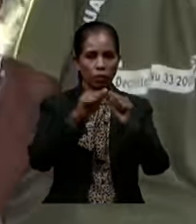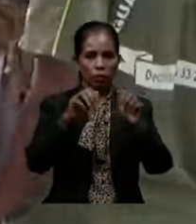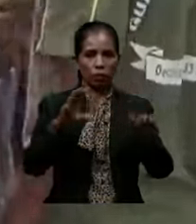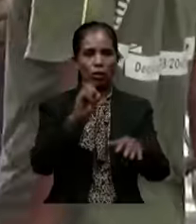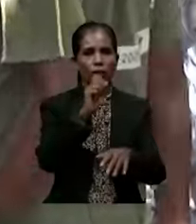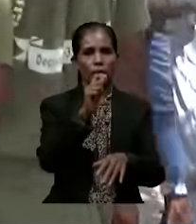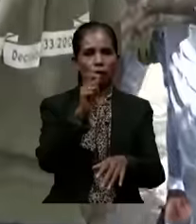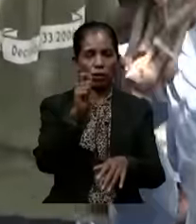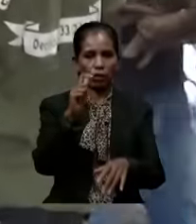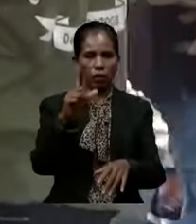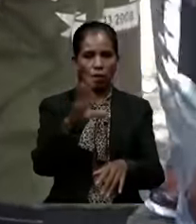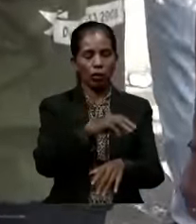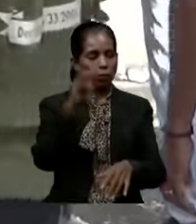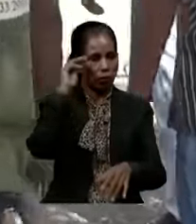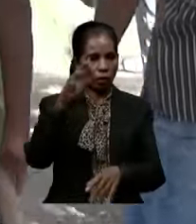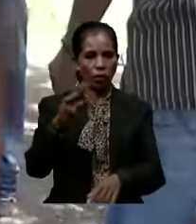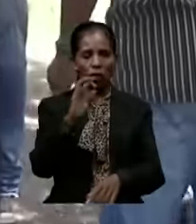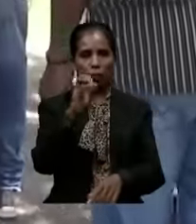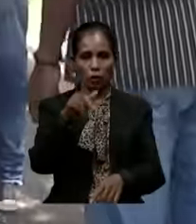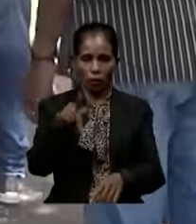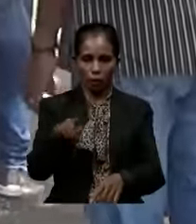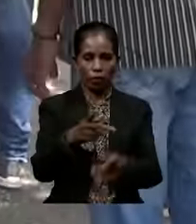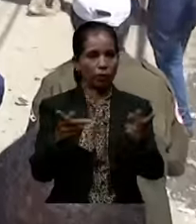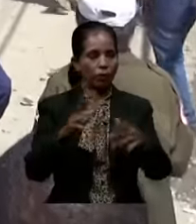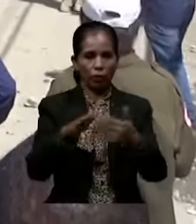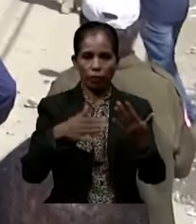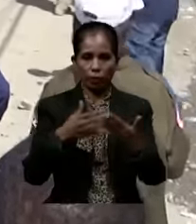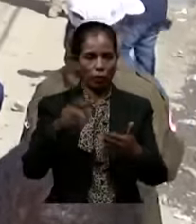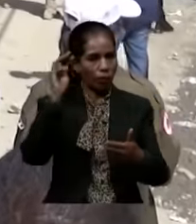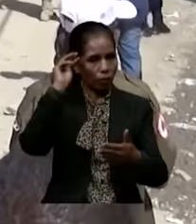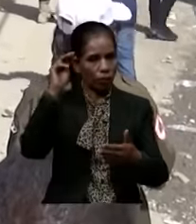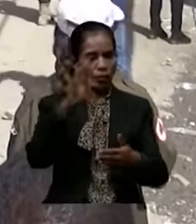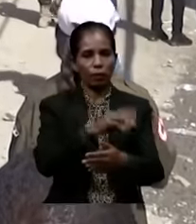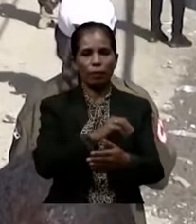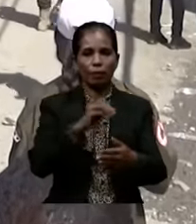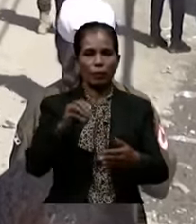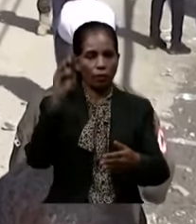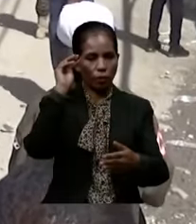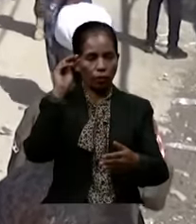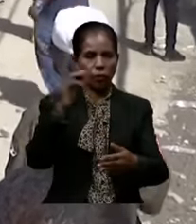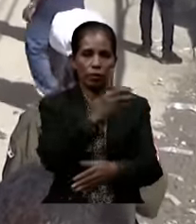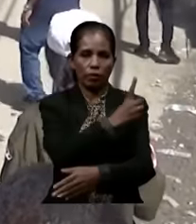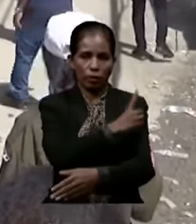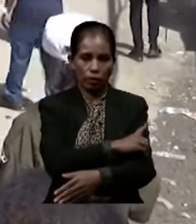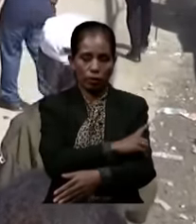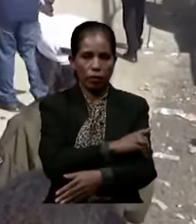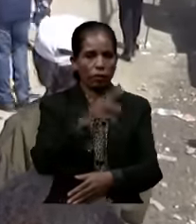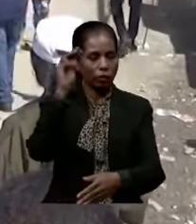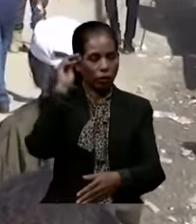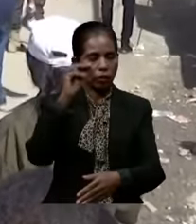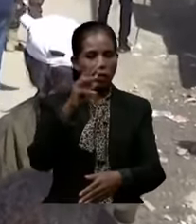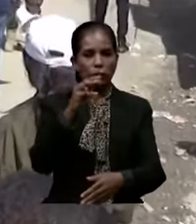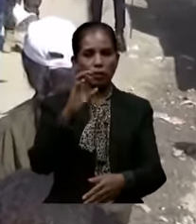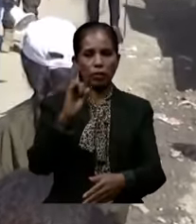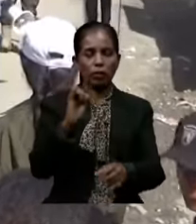Estatal, Ministerio Obras Publica, Terras no Propriedades, Ministerio Interior, Ministerio de Defesa, Ministério do Comércio